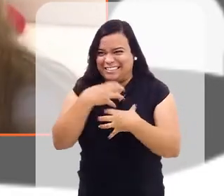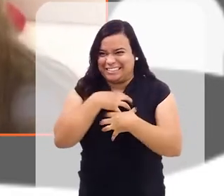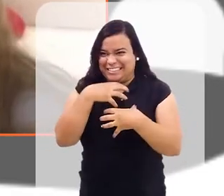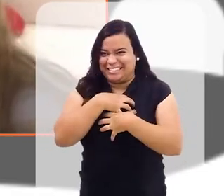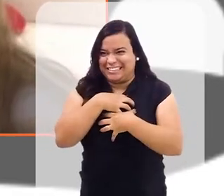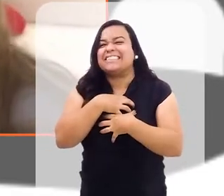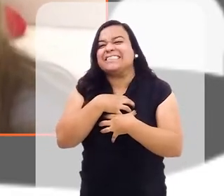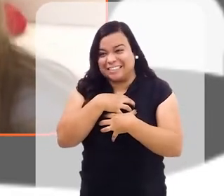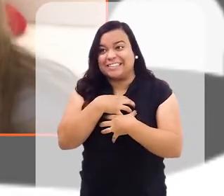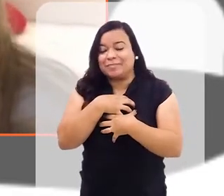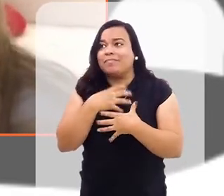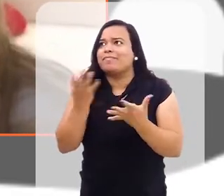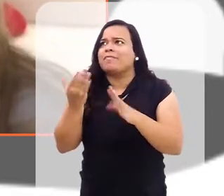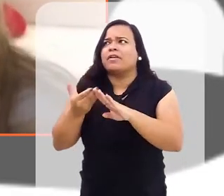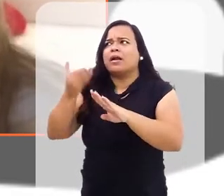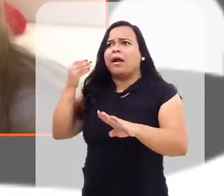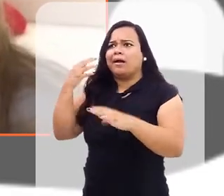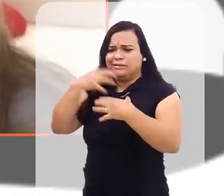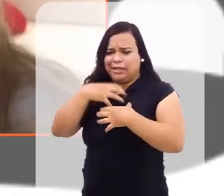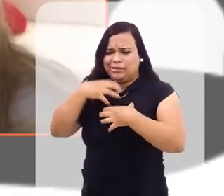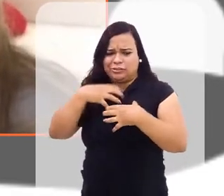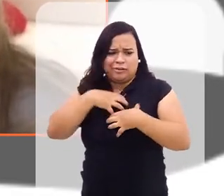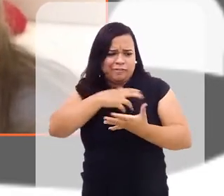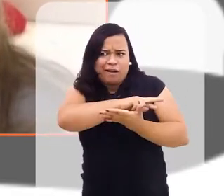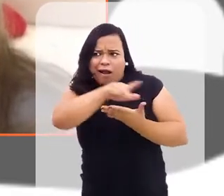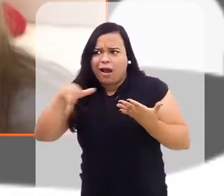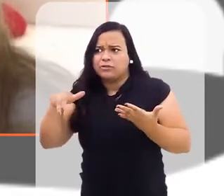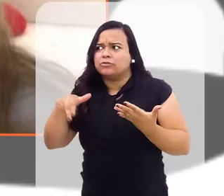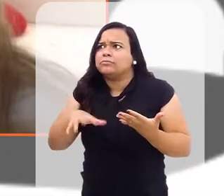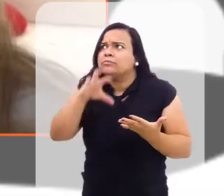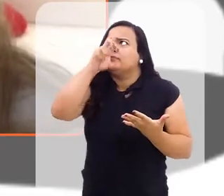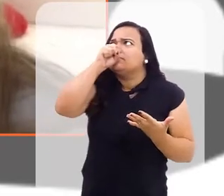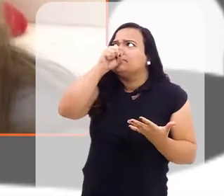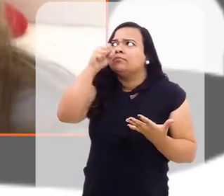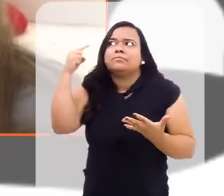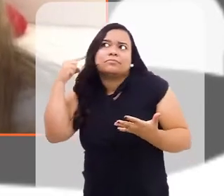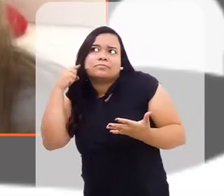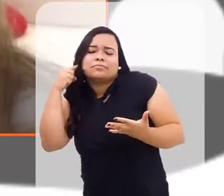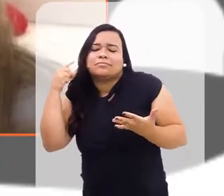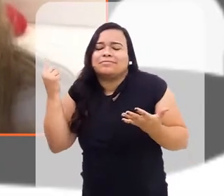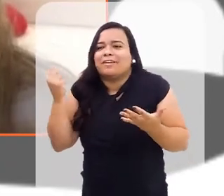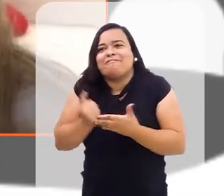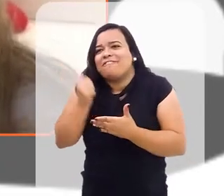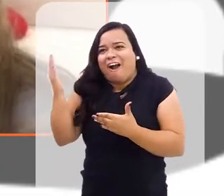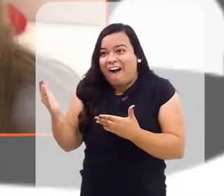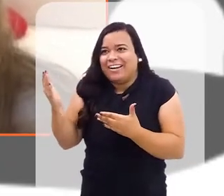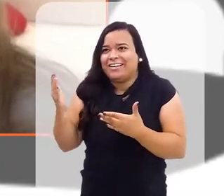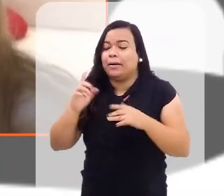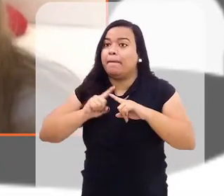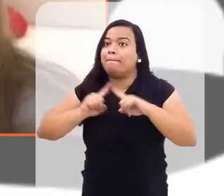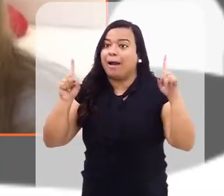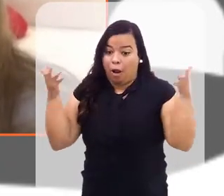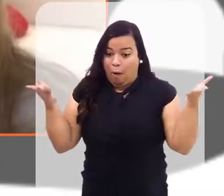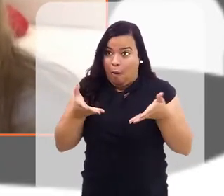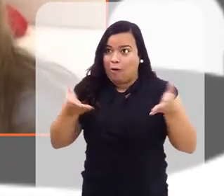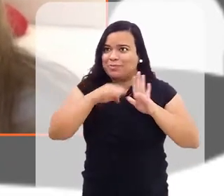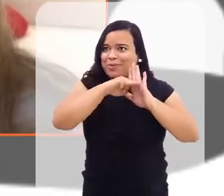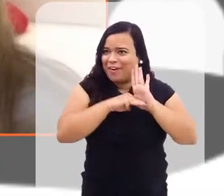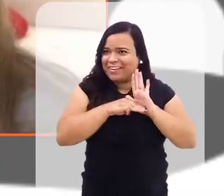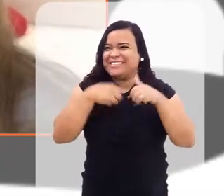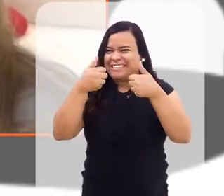os outros sentidos ficavam de fora da experiência. E é sobre isso que o nosso programa de hoje vai tratar, de uma